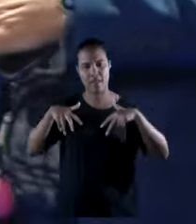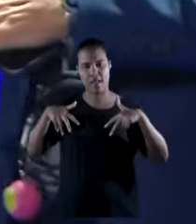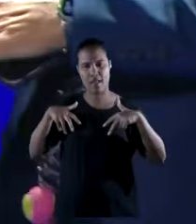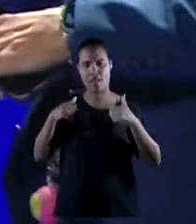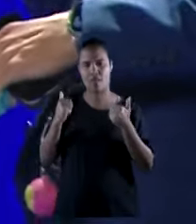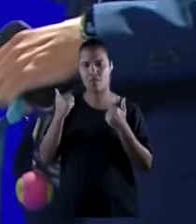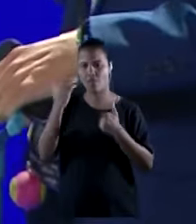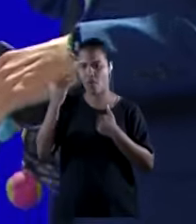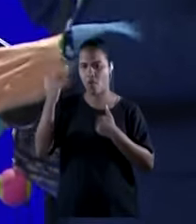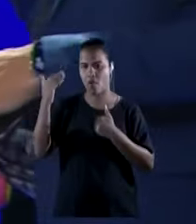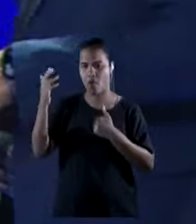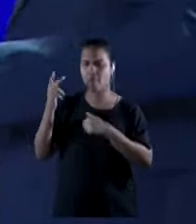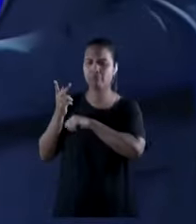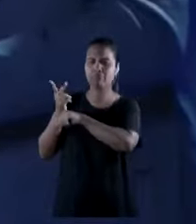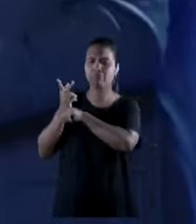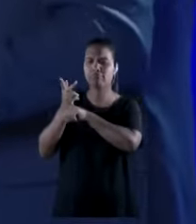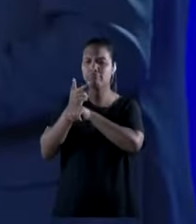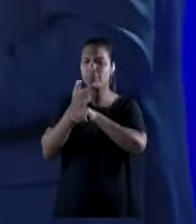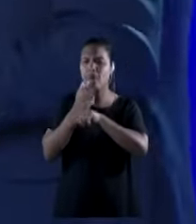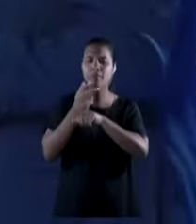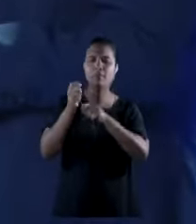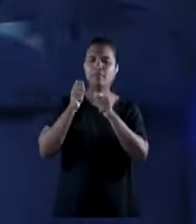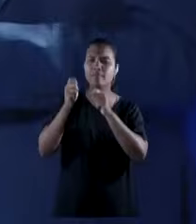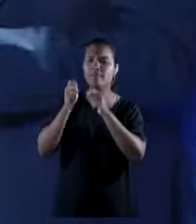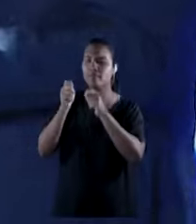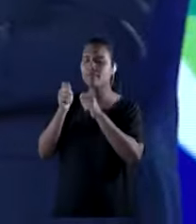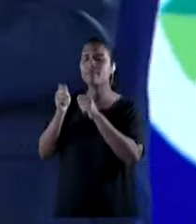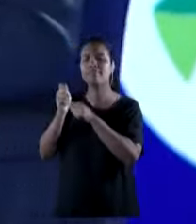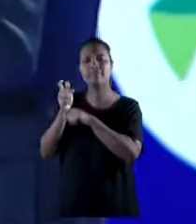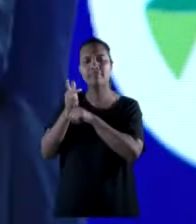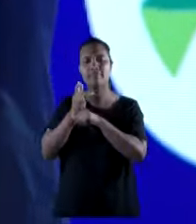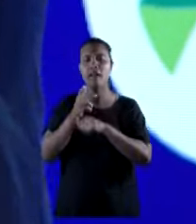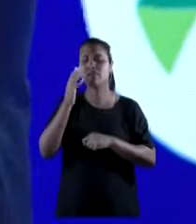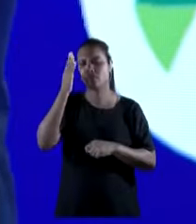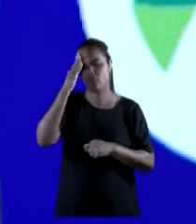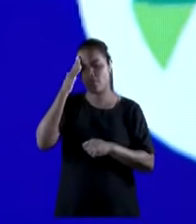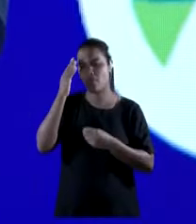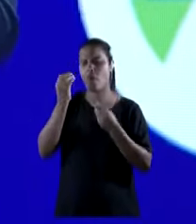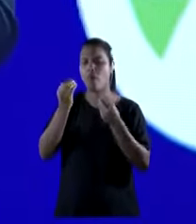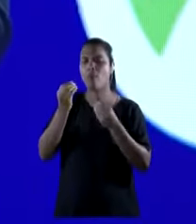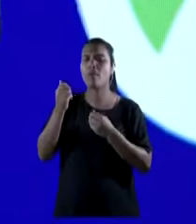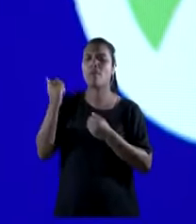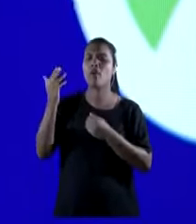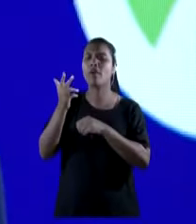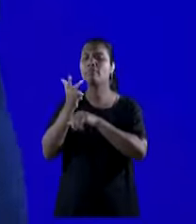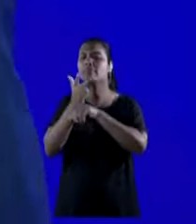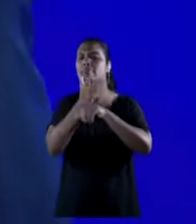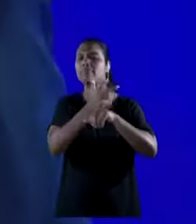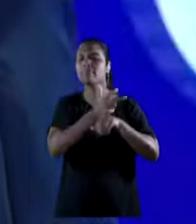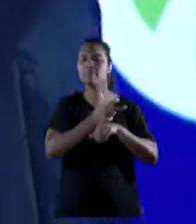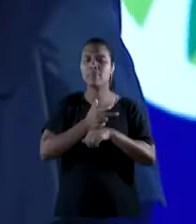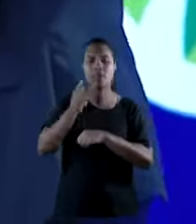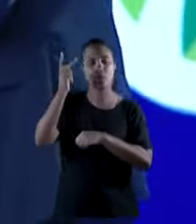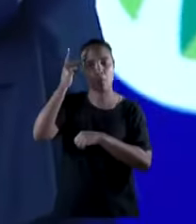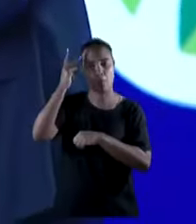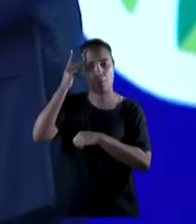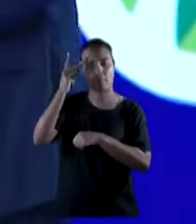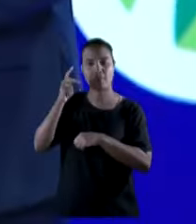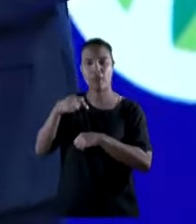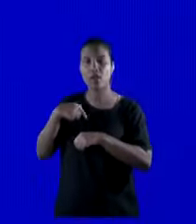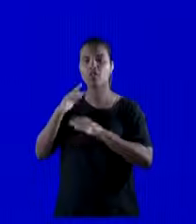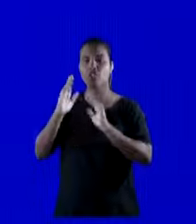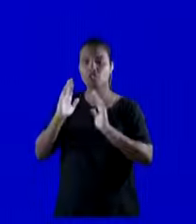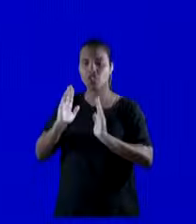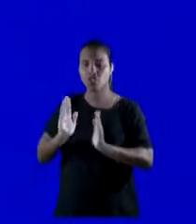fui descobrindo como é que é ser um sommelier de camarote. Aliás, eu já sou, mas pelos camarotes do Paulistão. E foi lindo de ver.